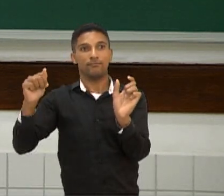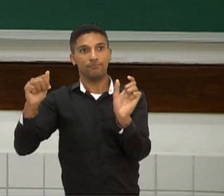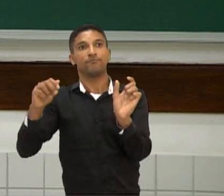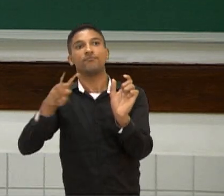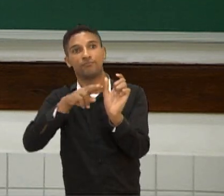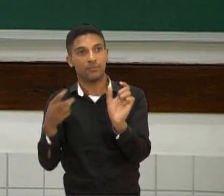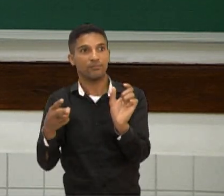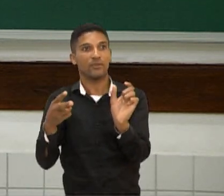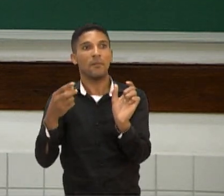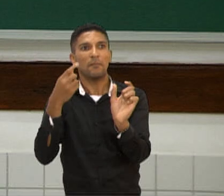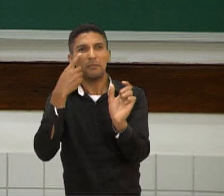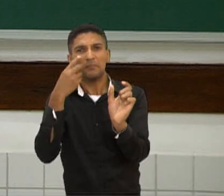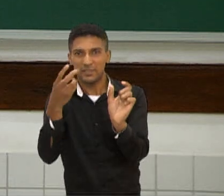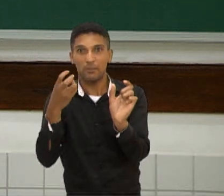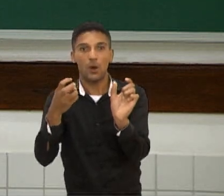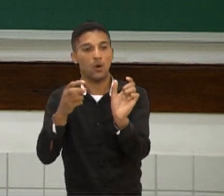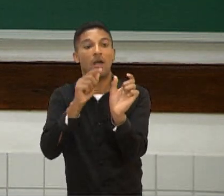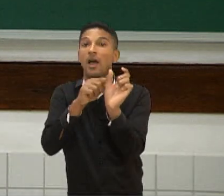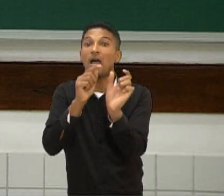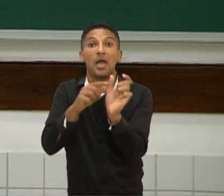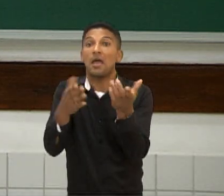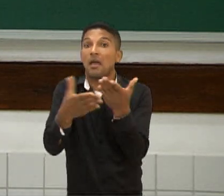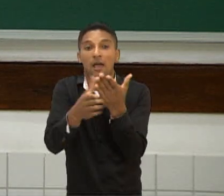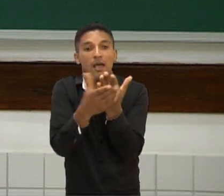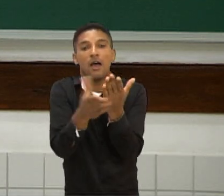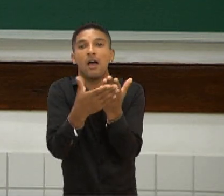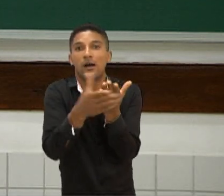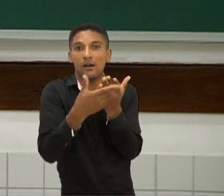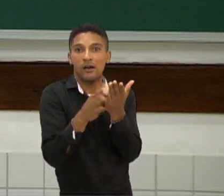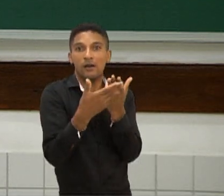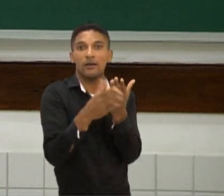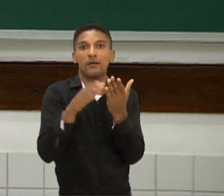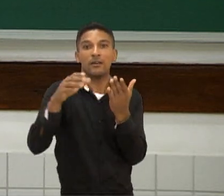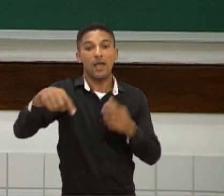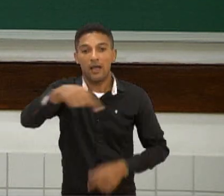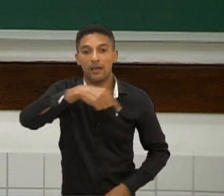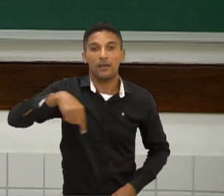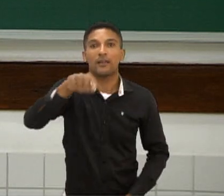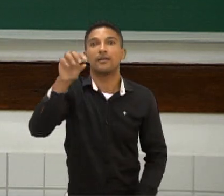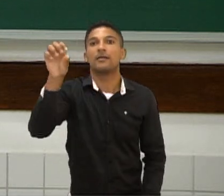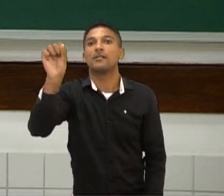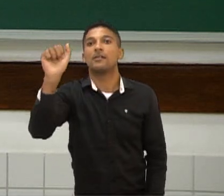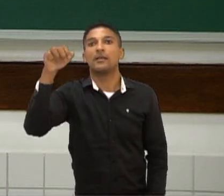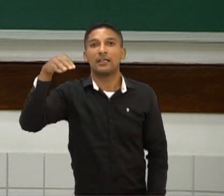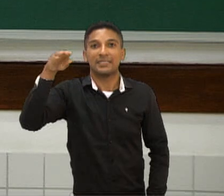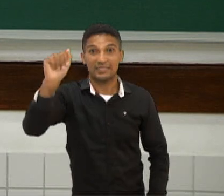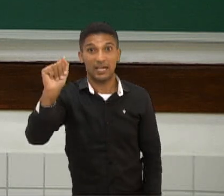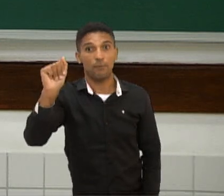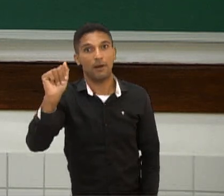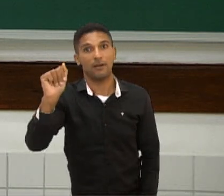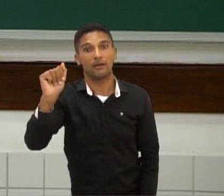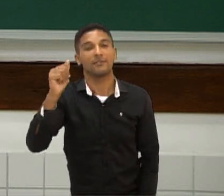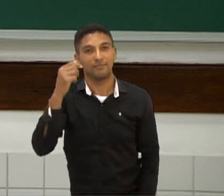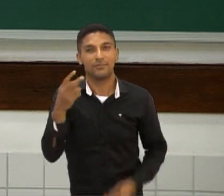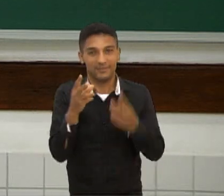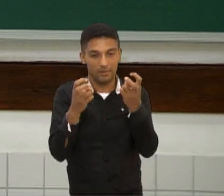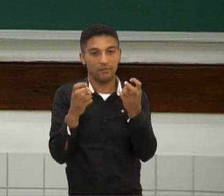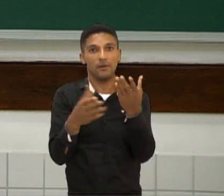da dança, mas as pessoas falam geralmente assim, eu vou lá no samba. Não quer dizer que o